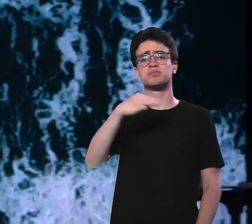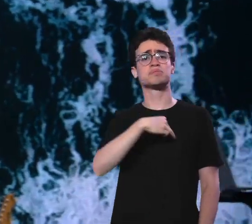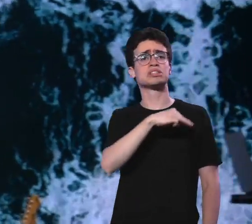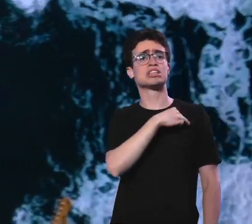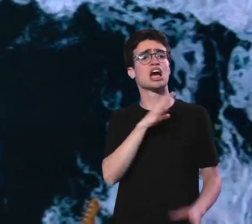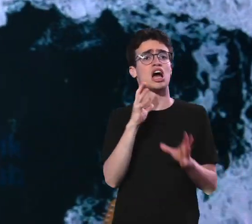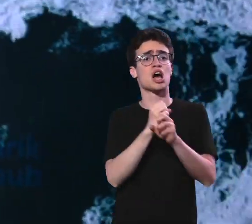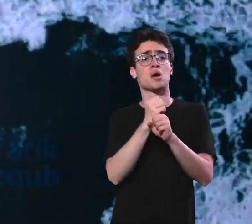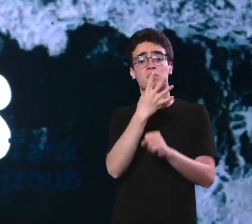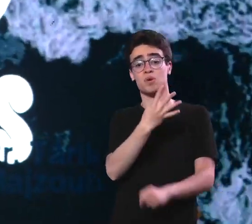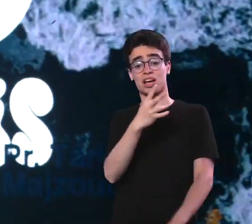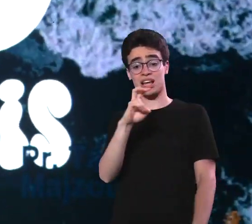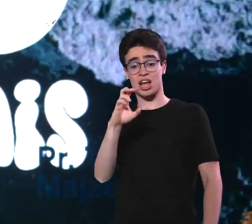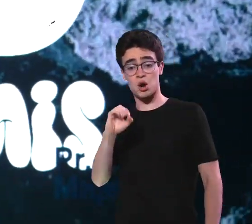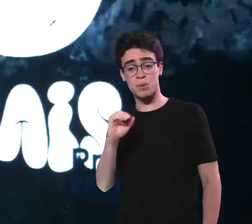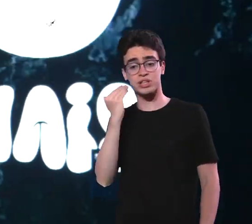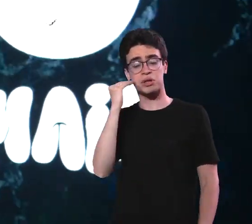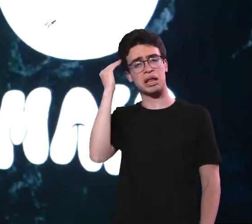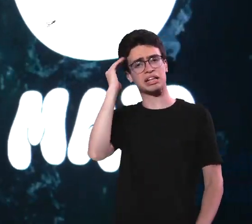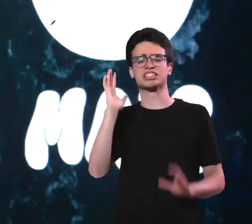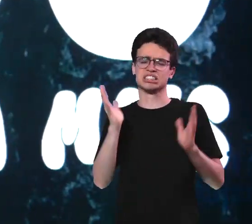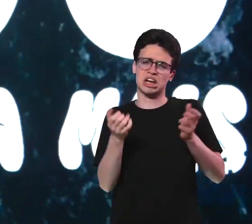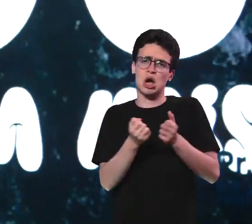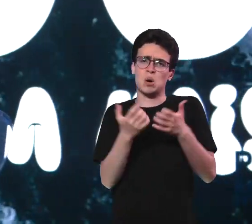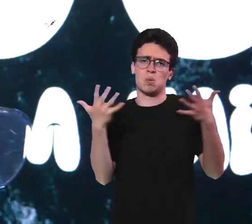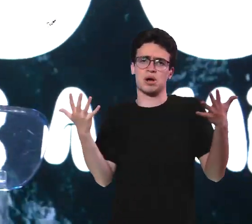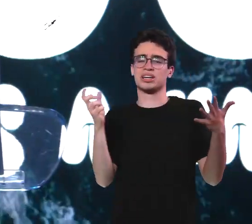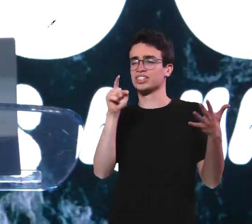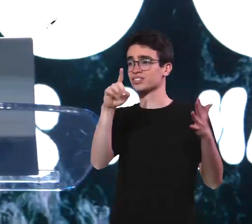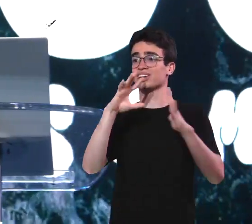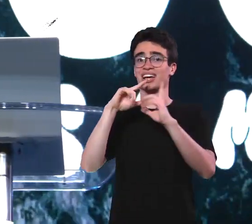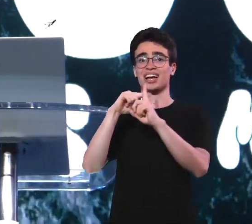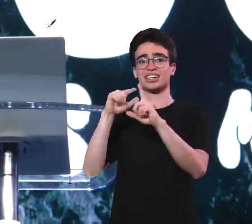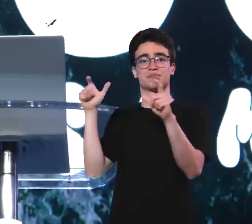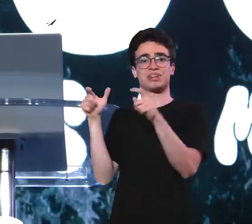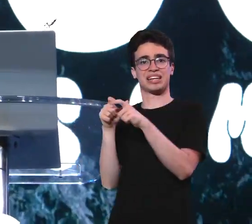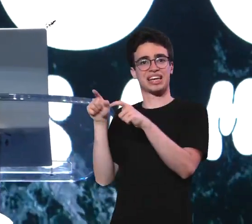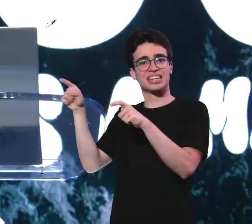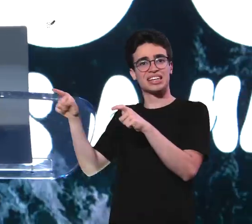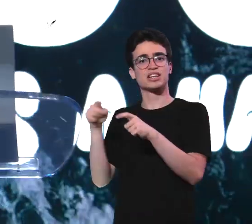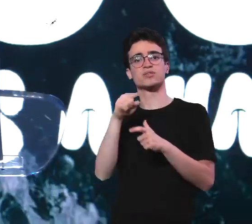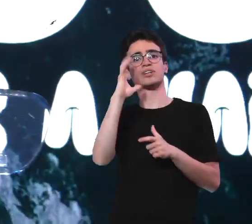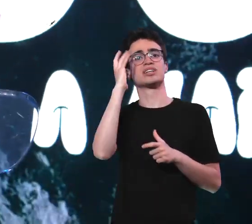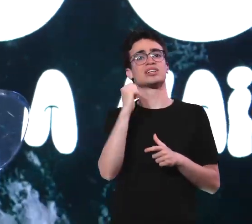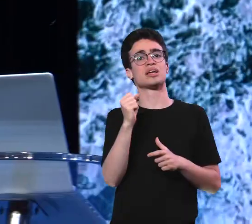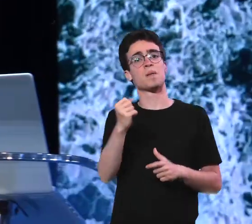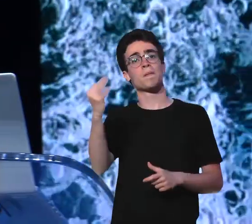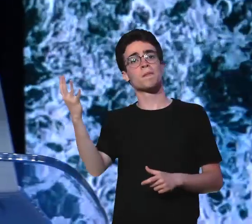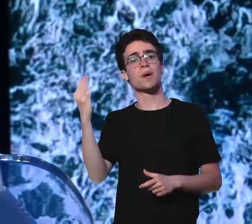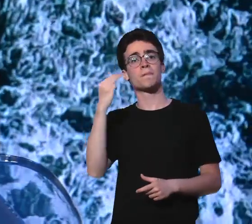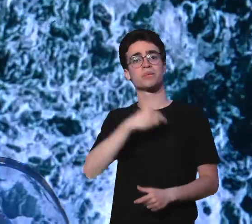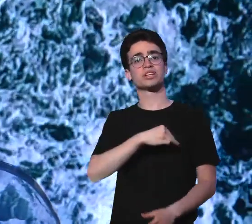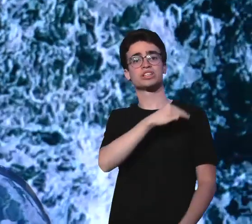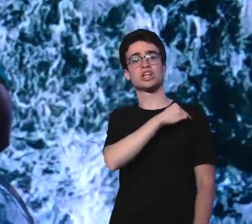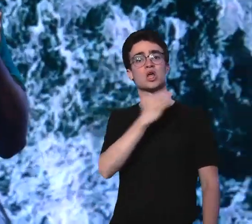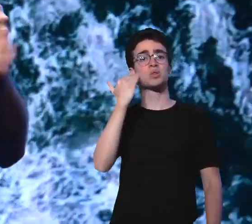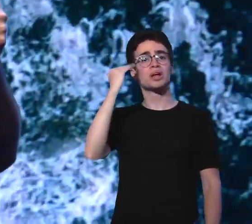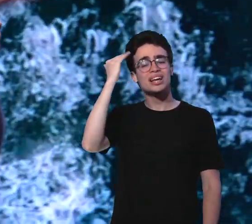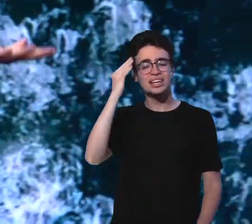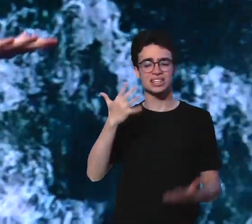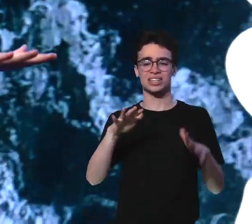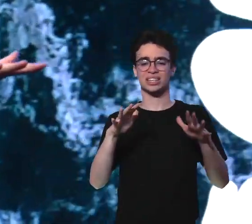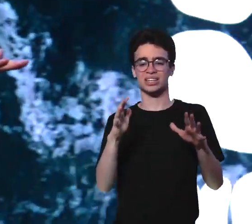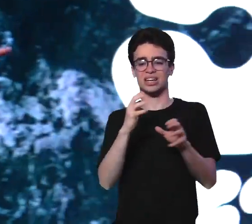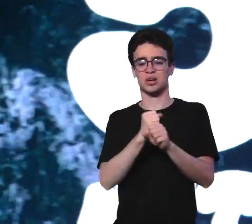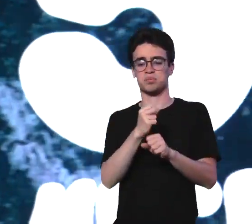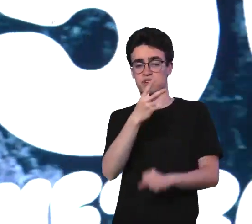450 adolescentes. Já é muito. Se você já foi de igreja pequena, como eu já fui, você sabe que a maioria do Ministério de Adolescentes tem mais ou menos